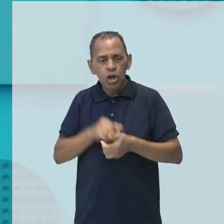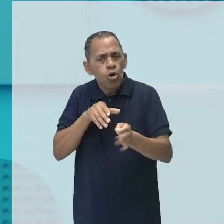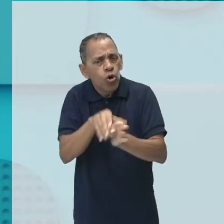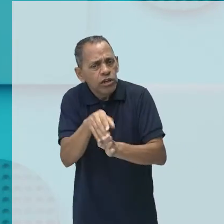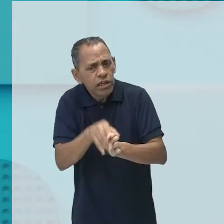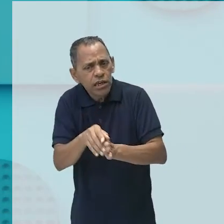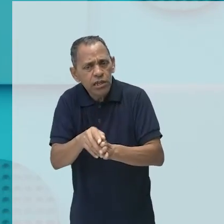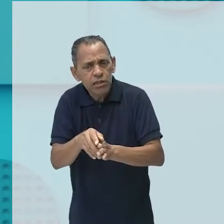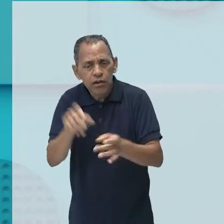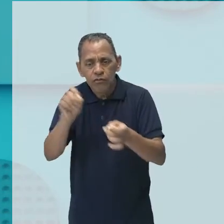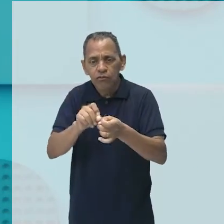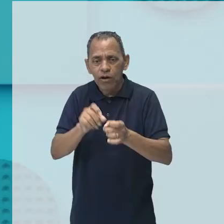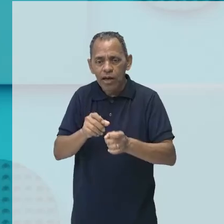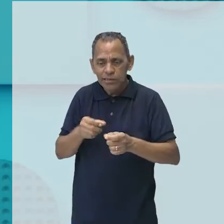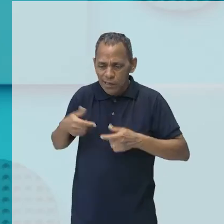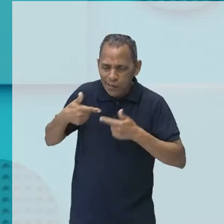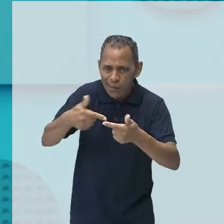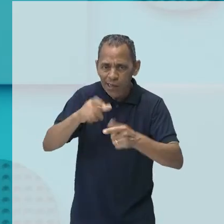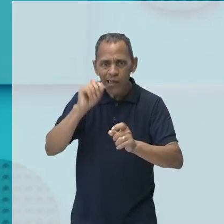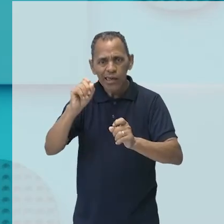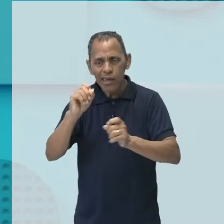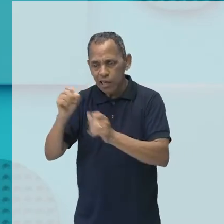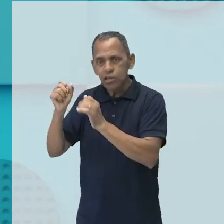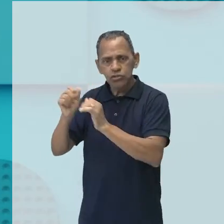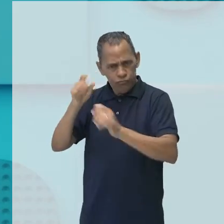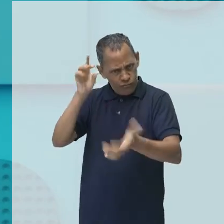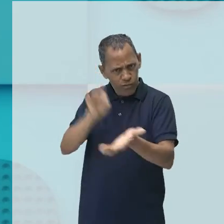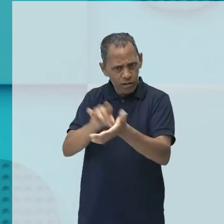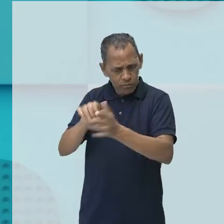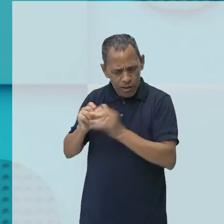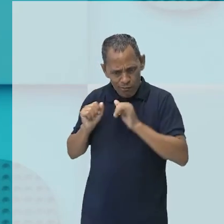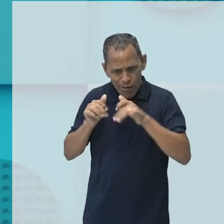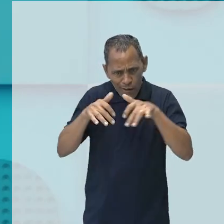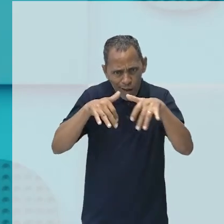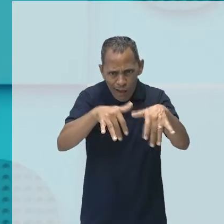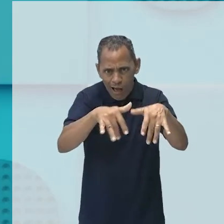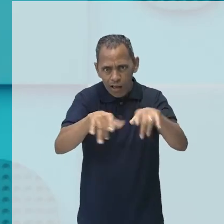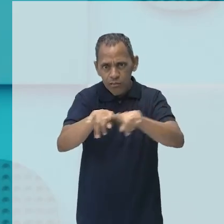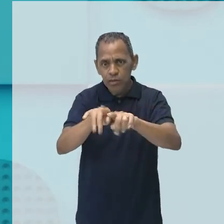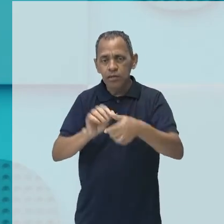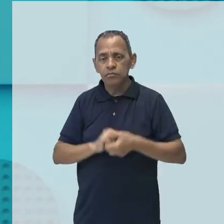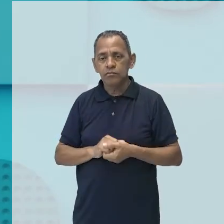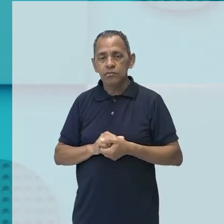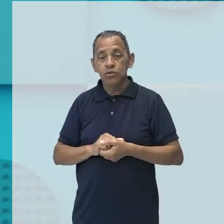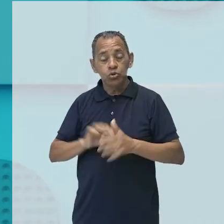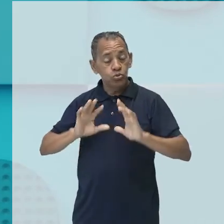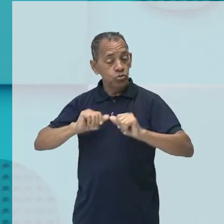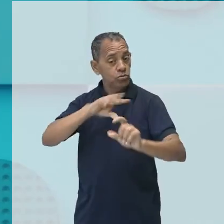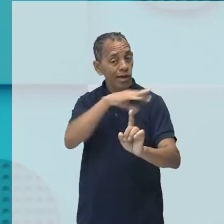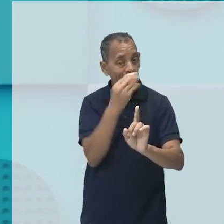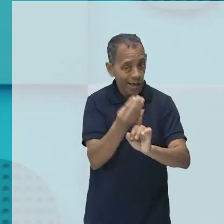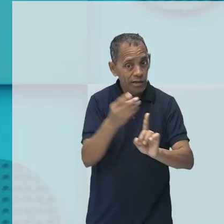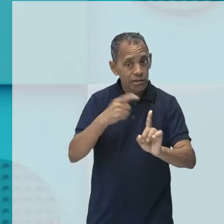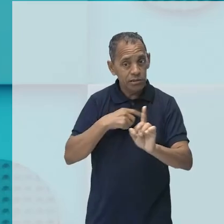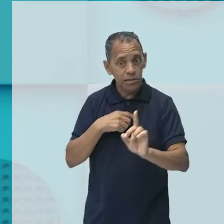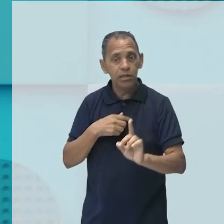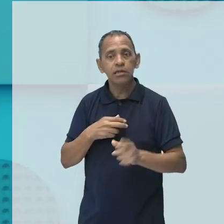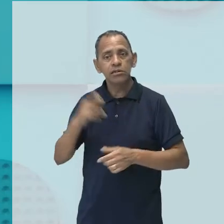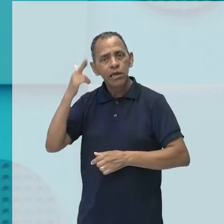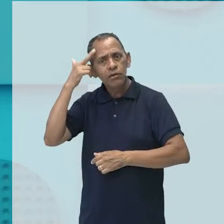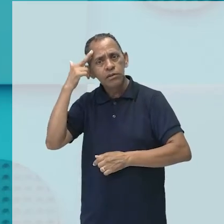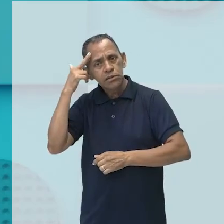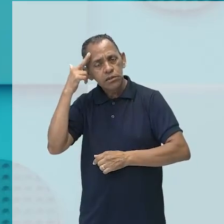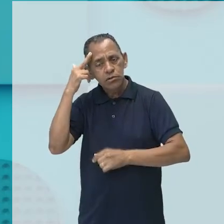Quem faz a guerra? E quem é que vai para o campo de batalha? Então, tudo isso, a arte faz essa reflexão. A música de